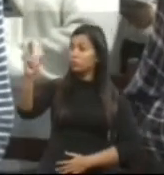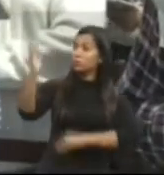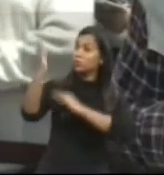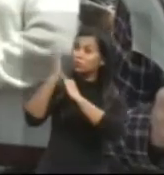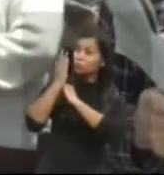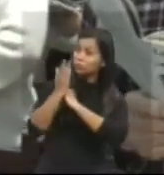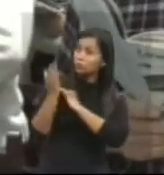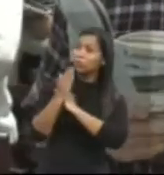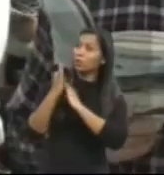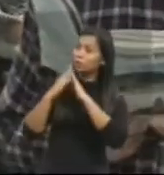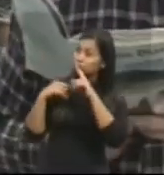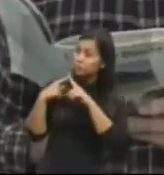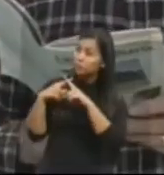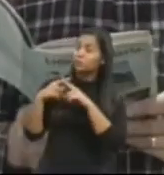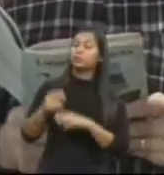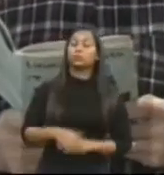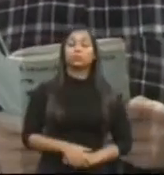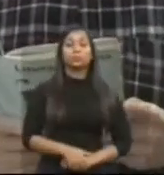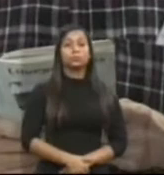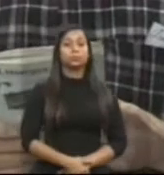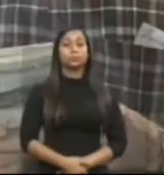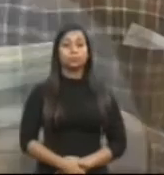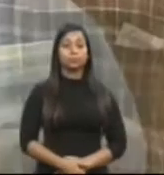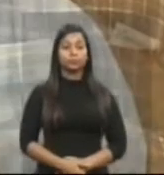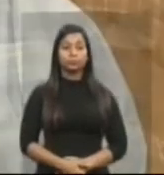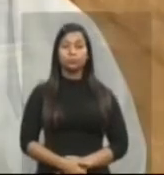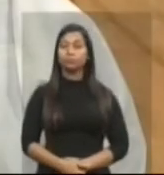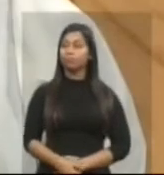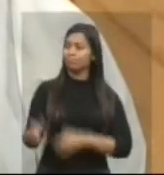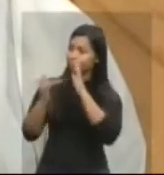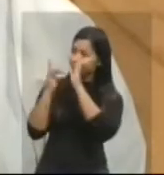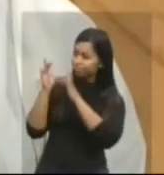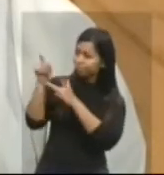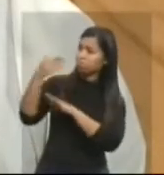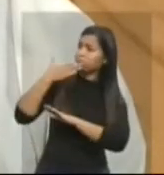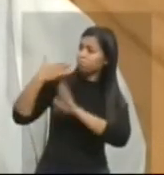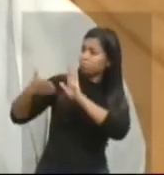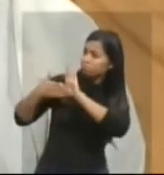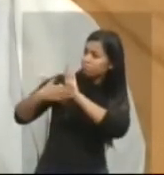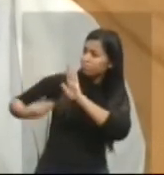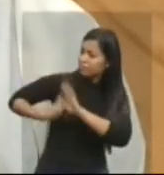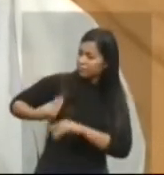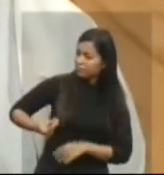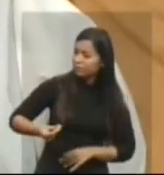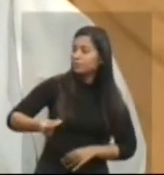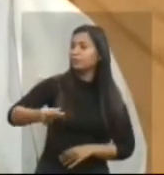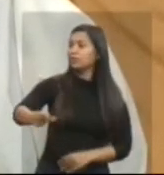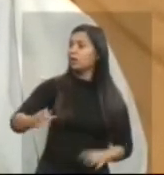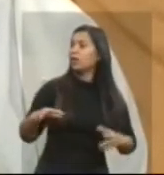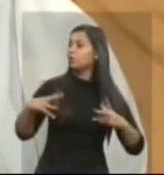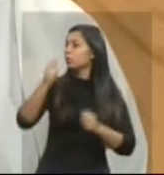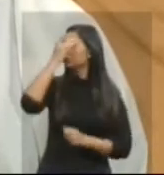Favorecei, Senhor, a vossa Igreja. Vós prometestes a vida eterna